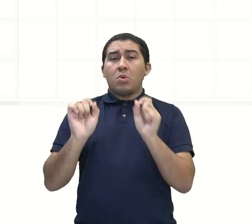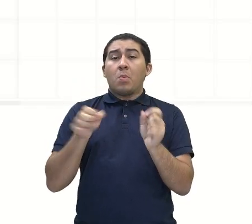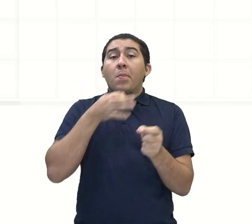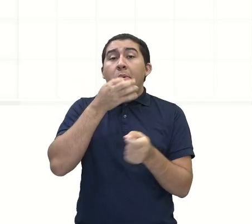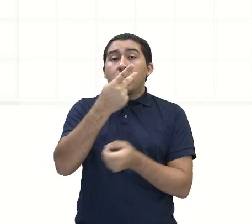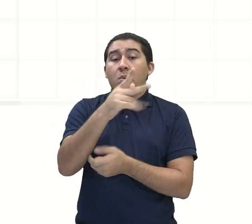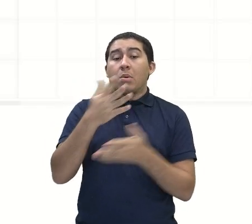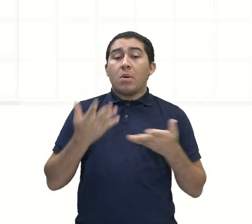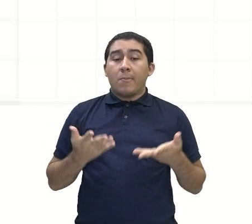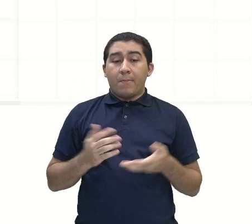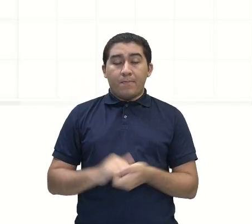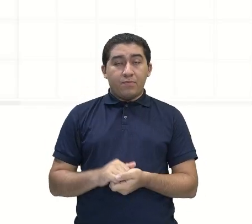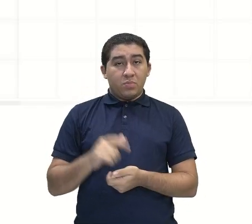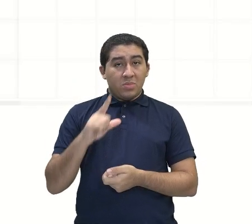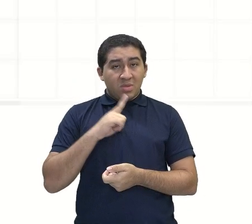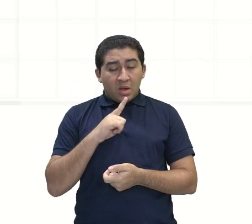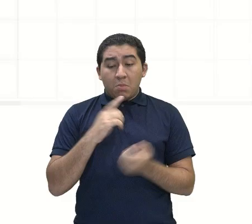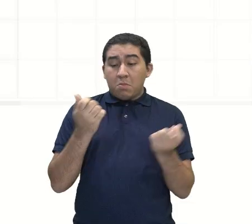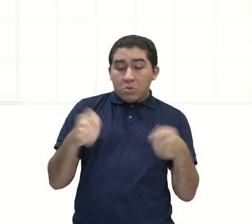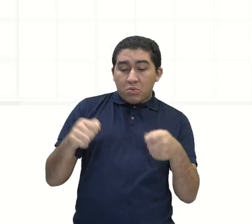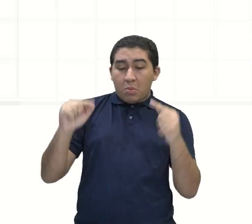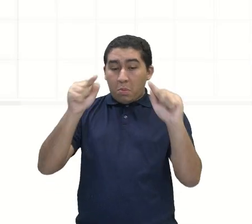Eu tenho aí uma proporção?